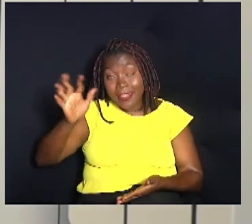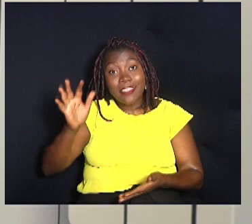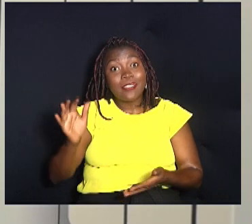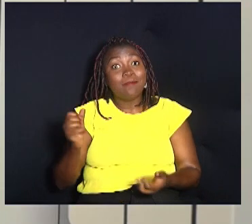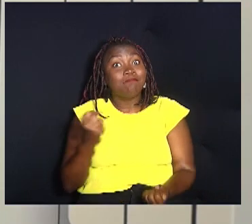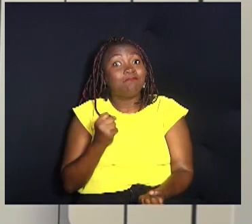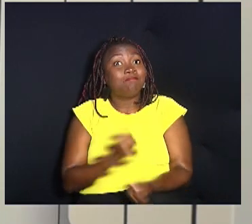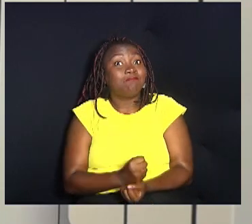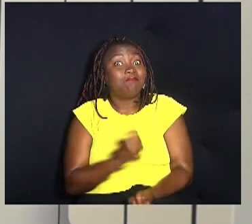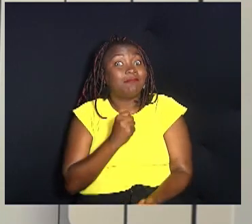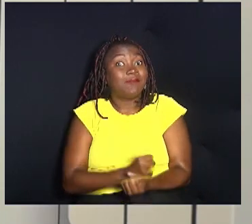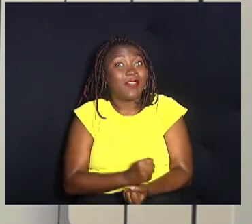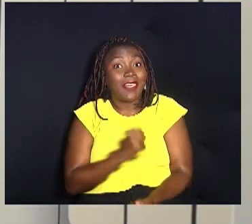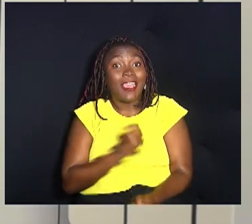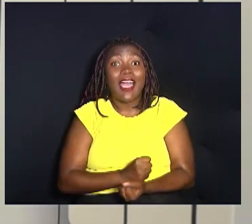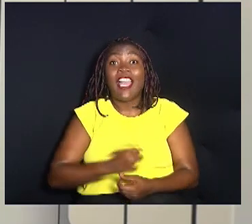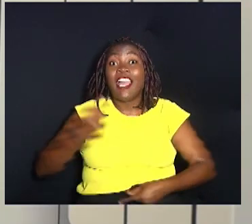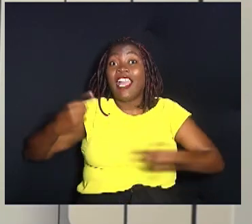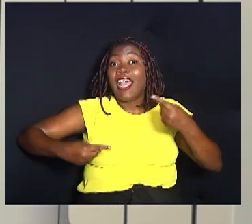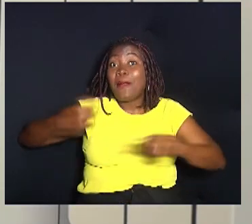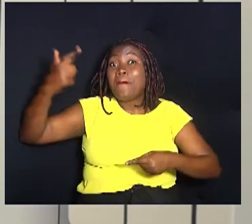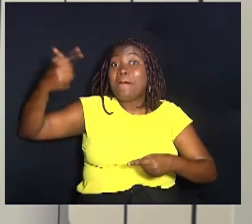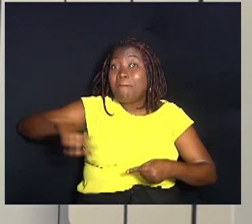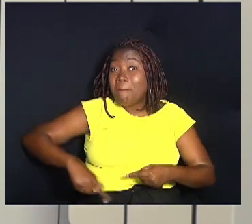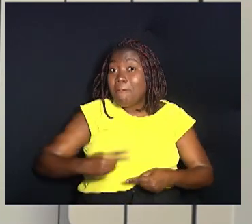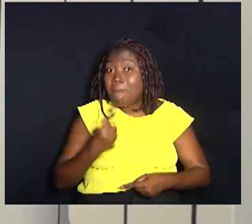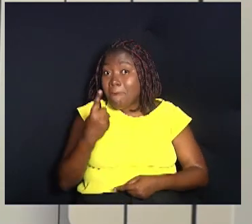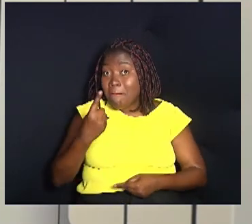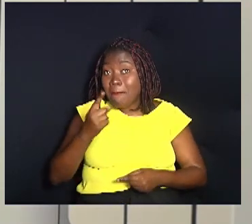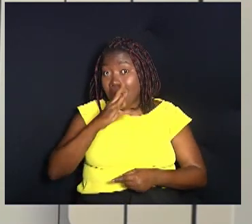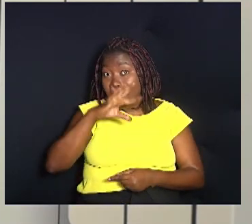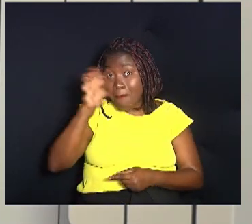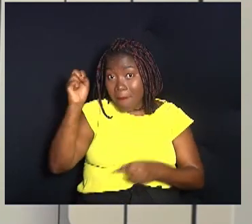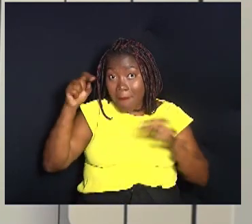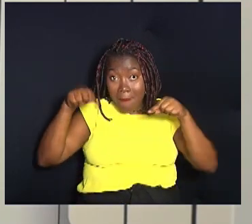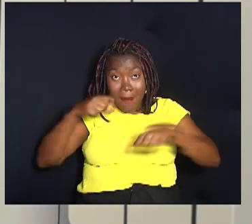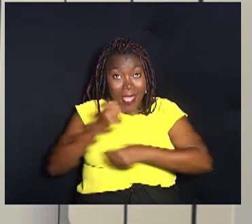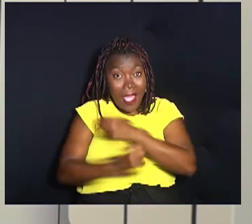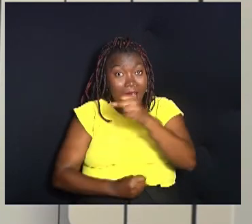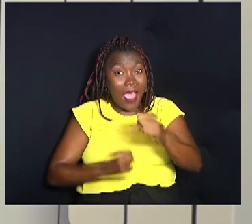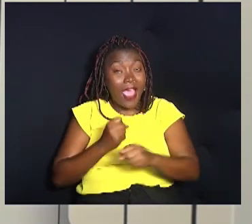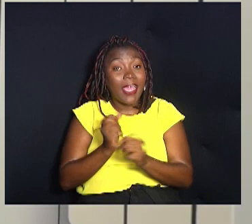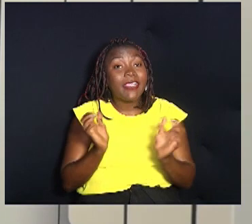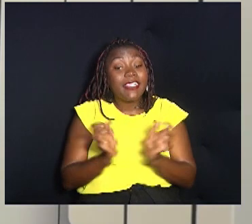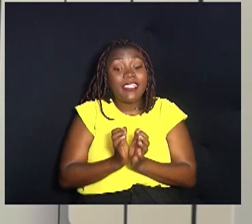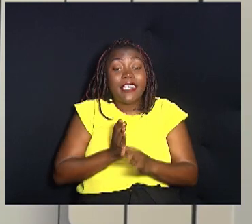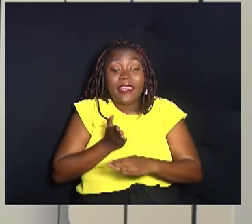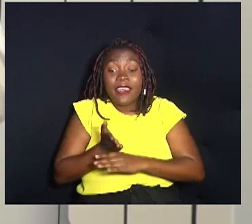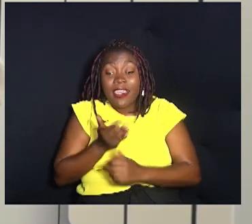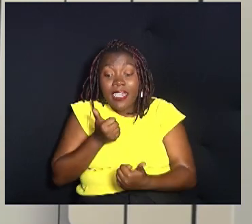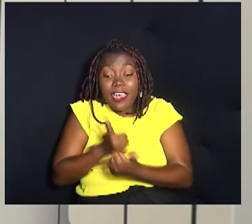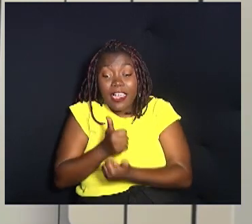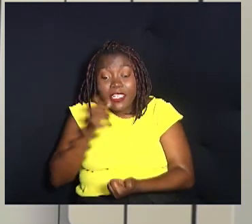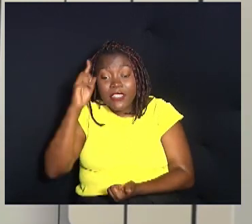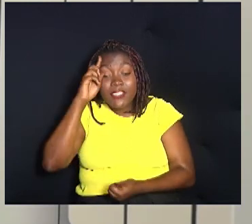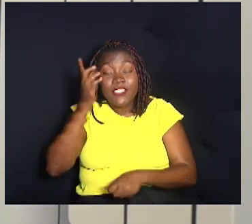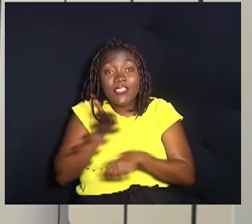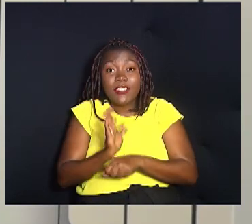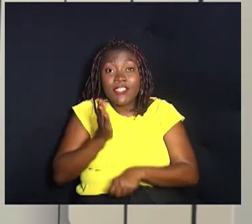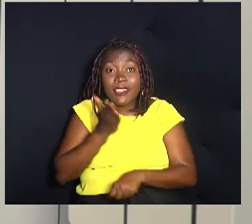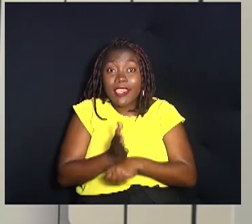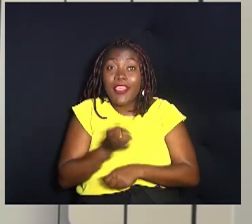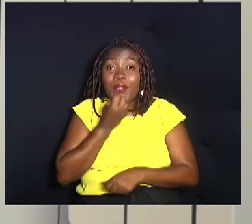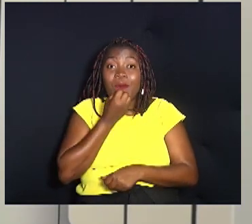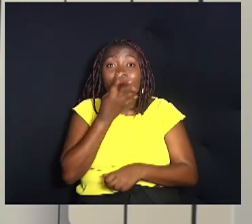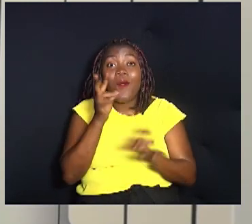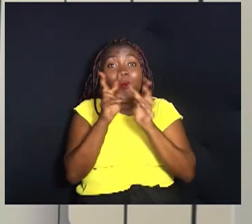pela disputa de mais um título neste ano. A nossa equipe foi acompanhar um dia de treino e contar sobre